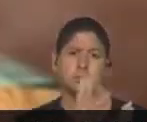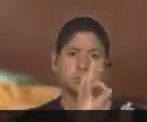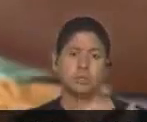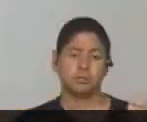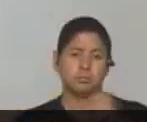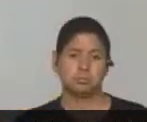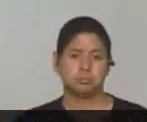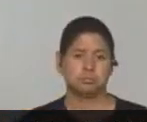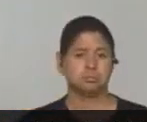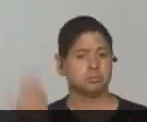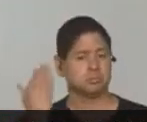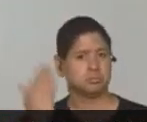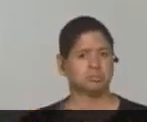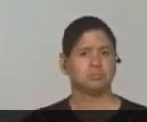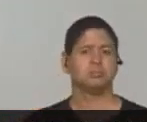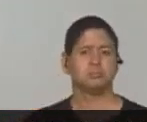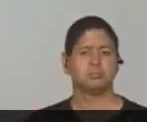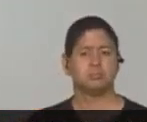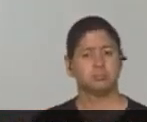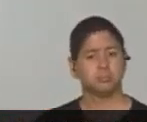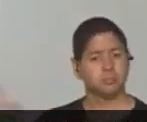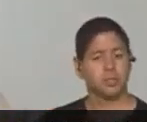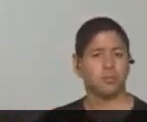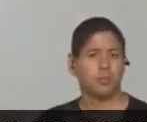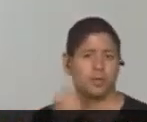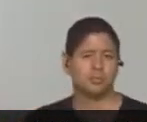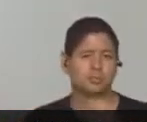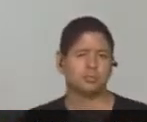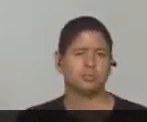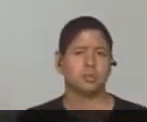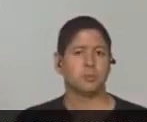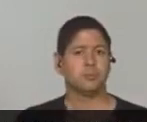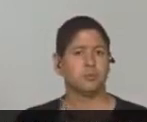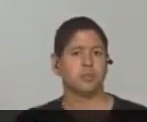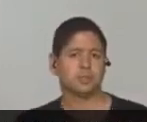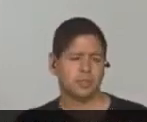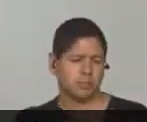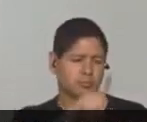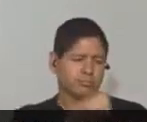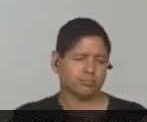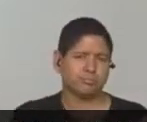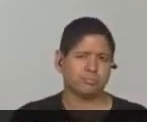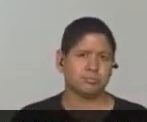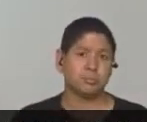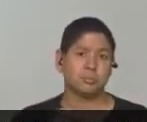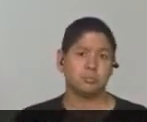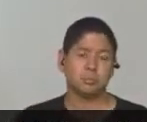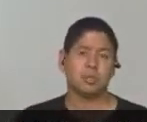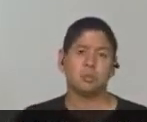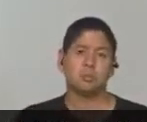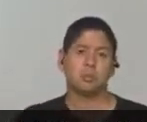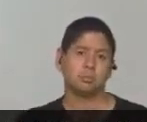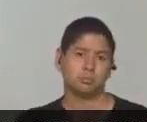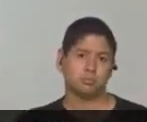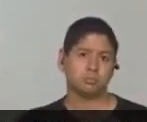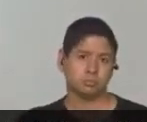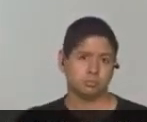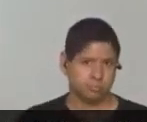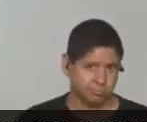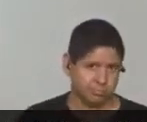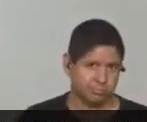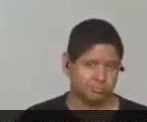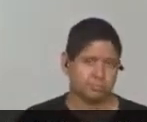ano passado. A gente teve, sim, no ano de 2020, uma redução muito impactada pela questão da pandemia